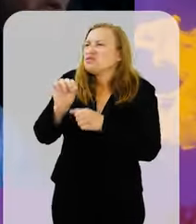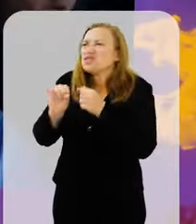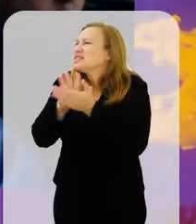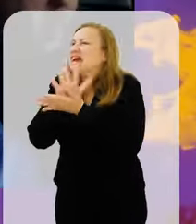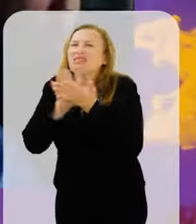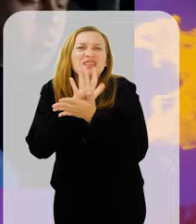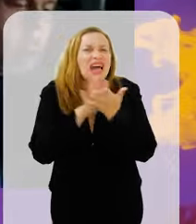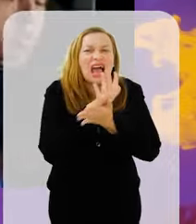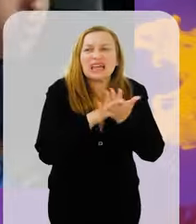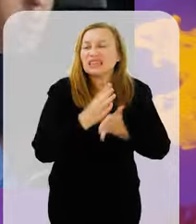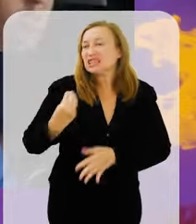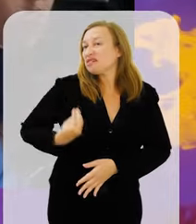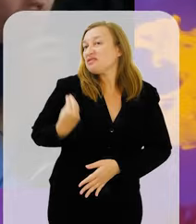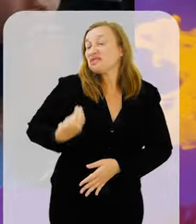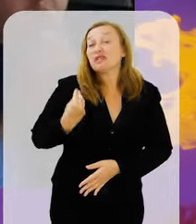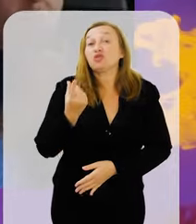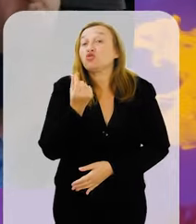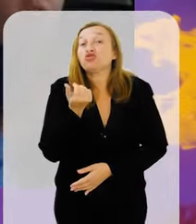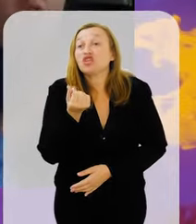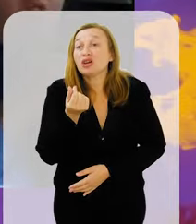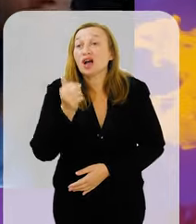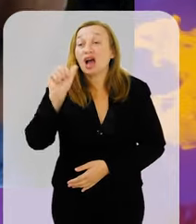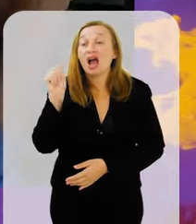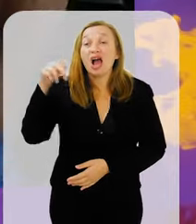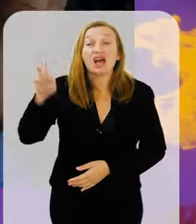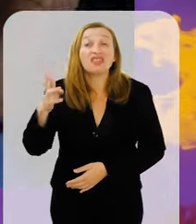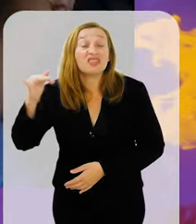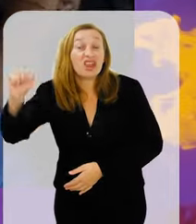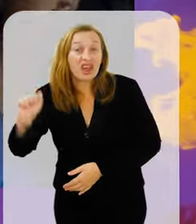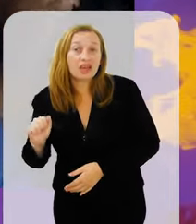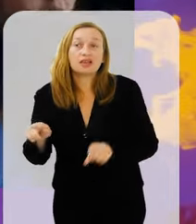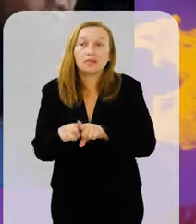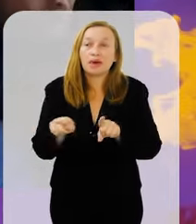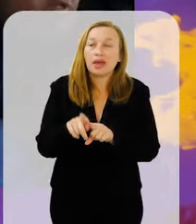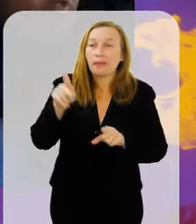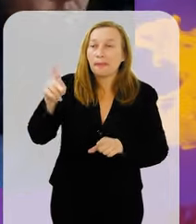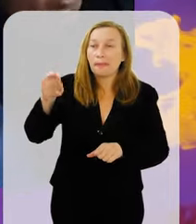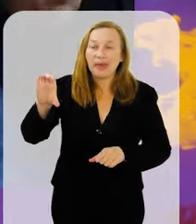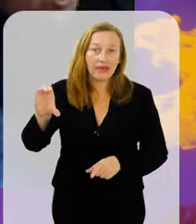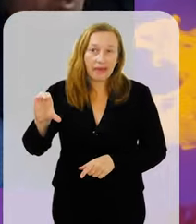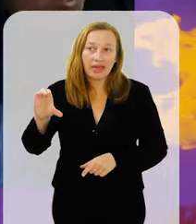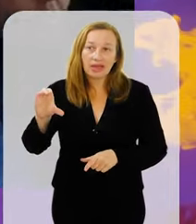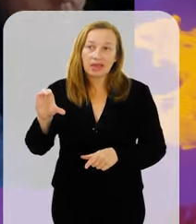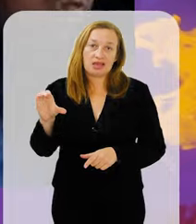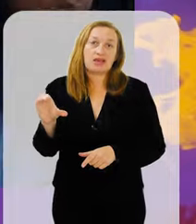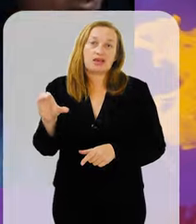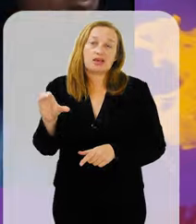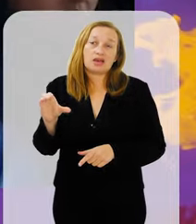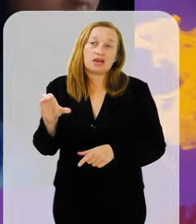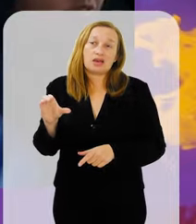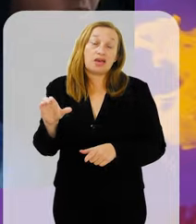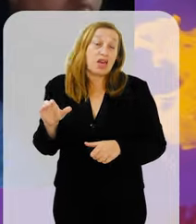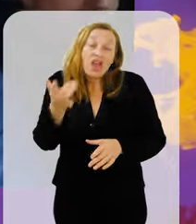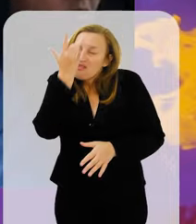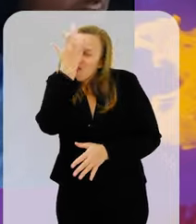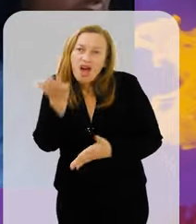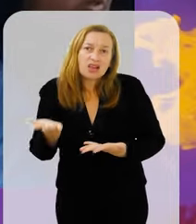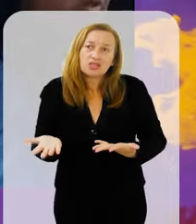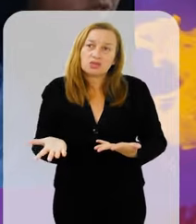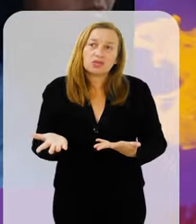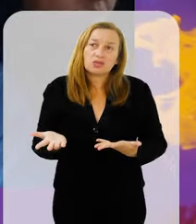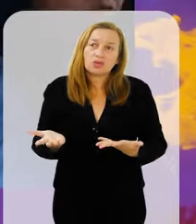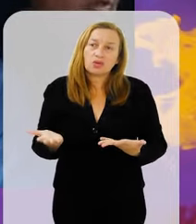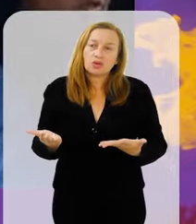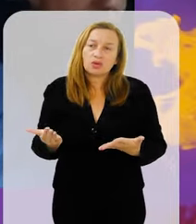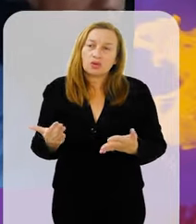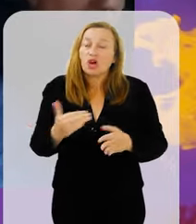os caras não botaram nada, os caras estão vivendo do dinheiro do Andrei, Rui. Eles entraram, pegaram o dinheiro do Andrei e do PEC e botaram o dinheiro para rodar. E aí é muito